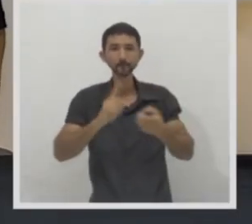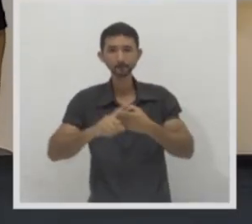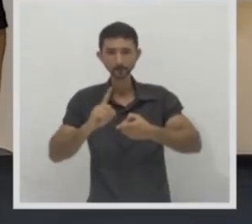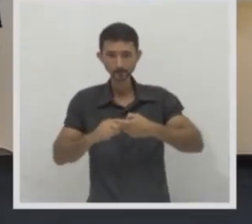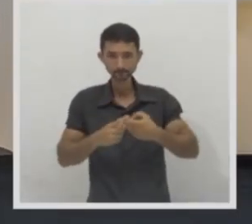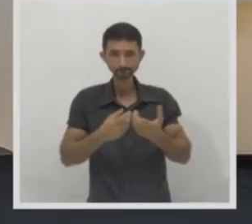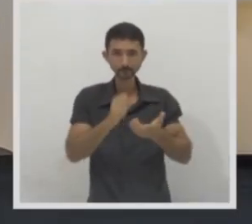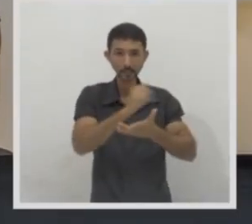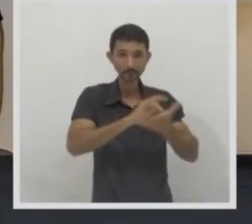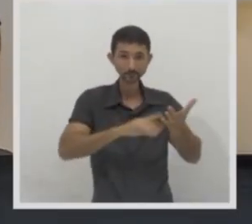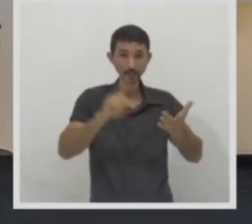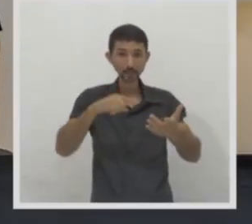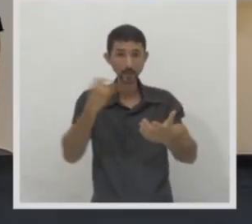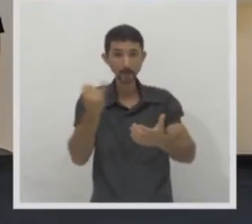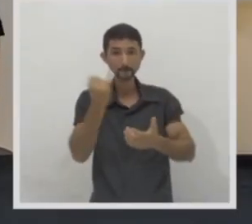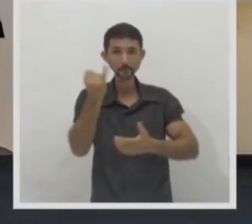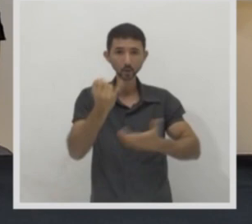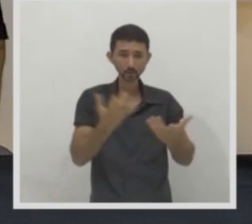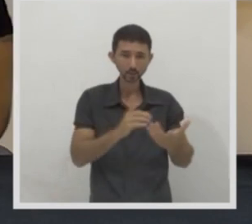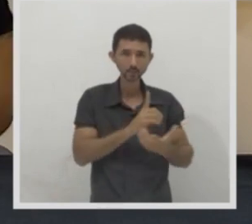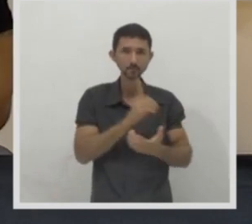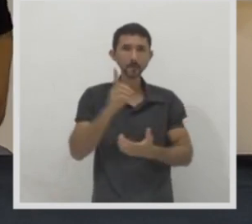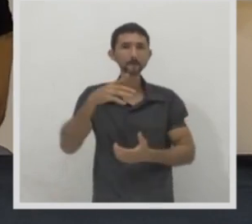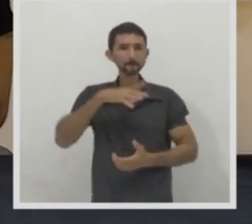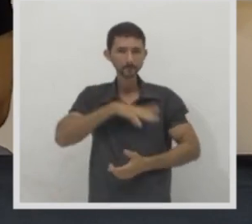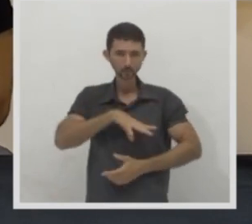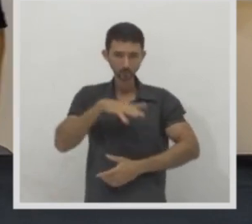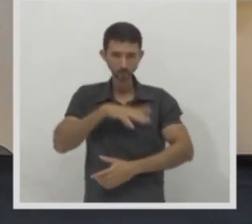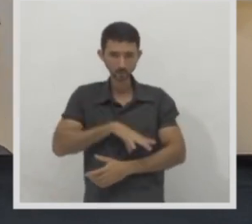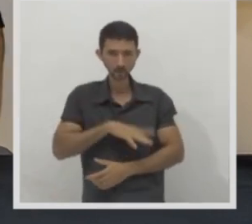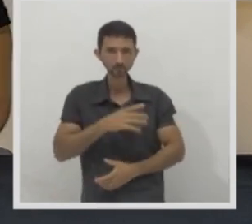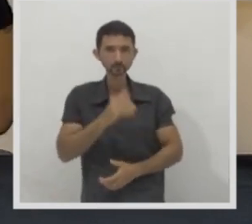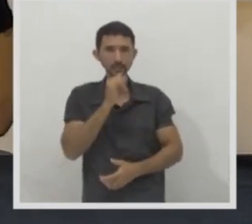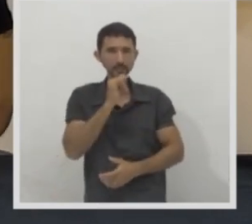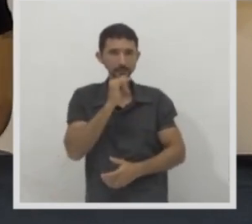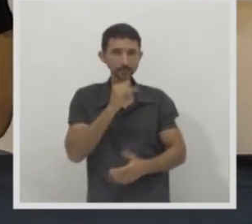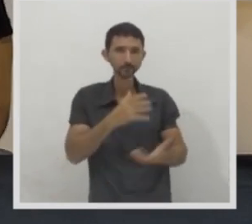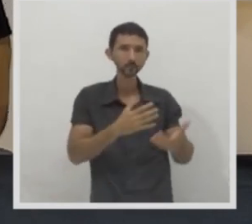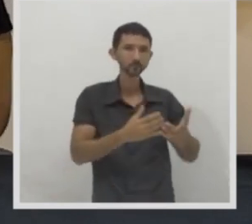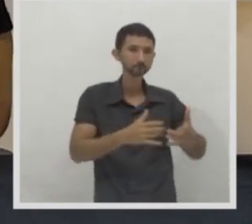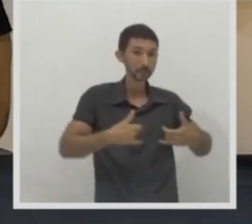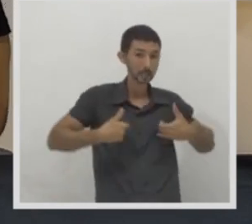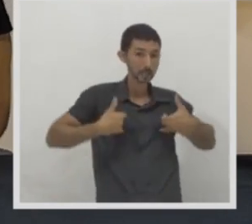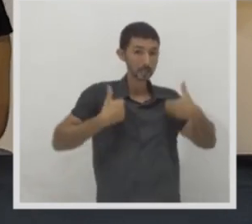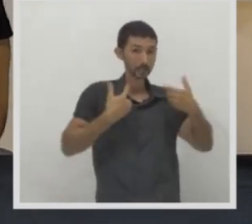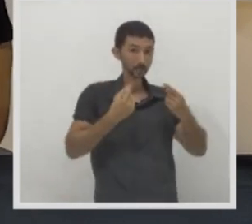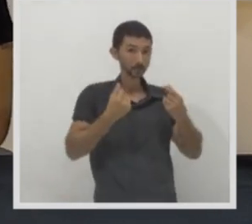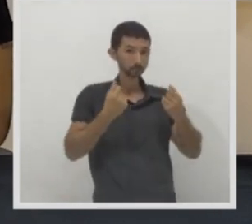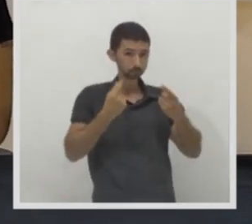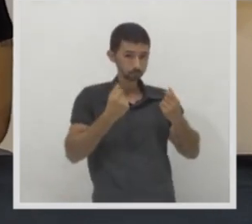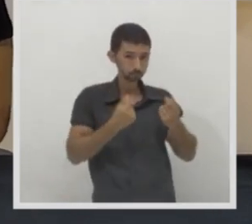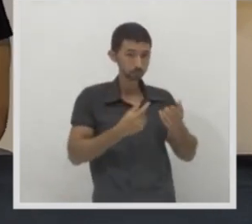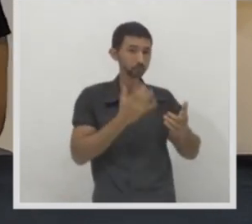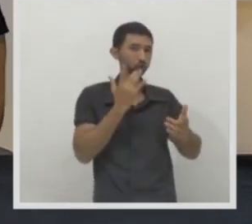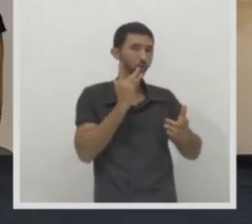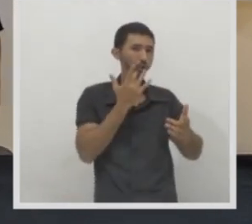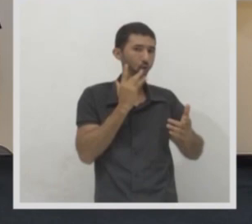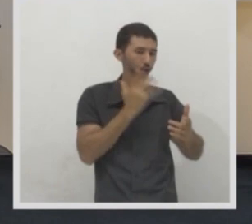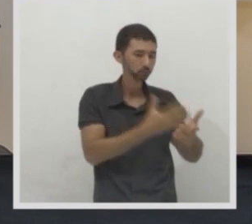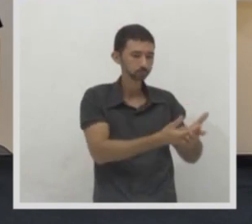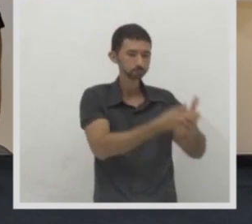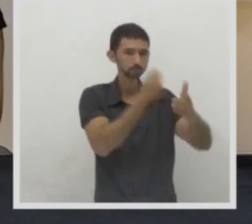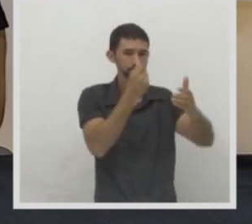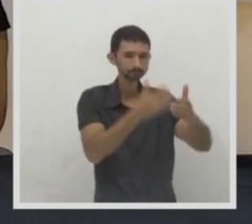atividade ela era importante para a coroa portuguesa, né? Ela era uma forma de escoar riquezas para a colônia portuguesa através de impostos,